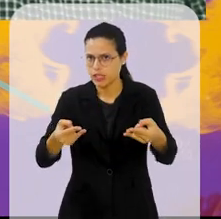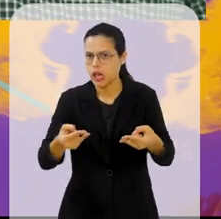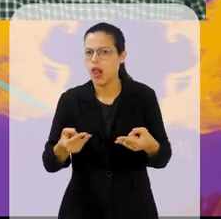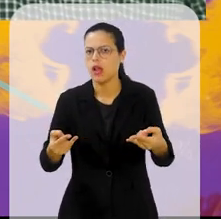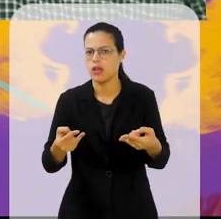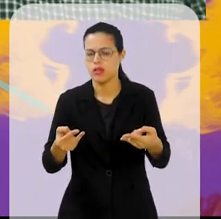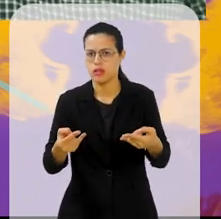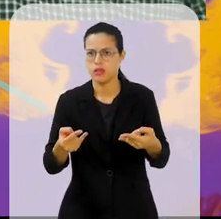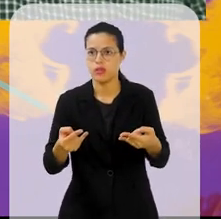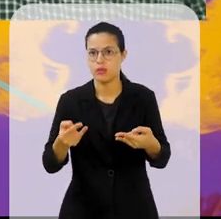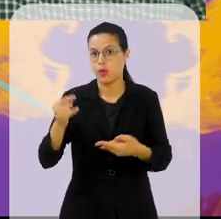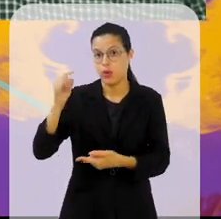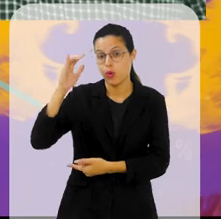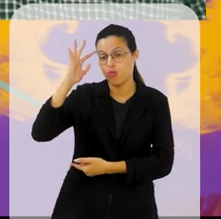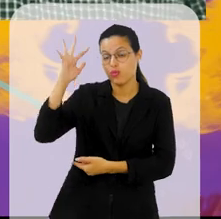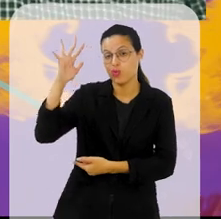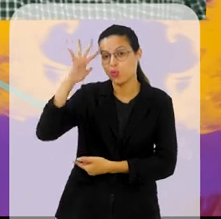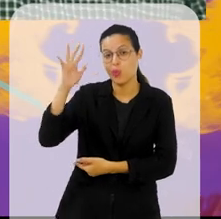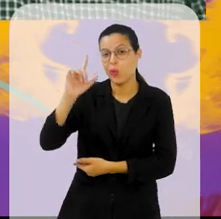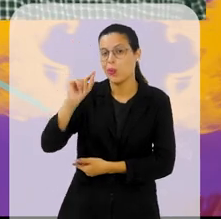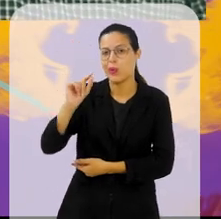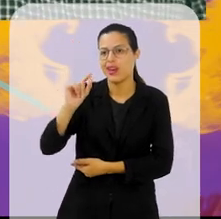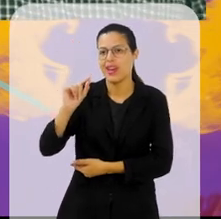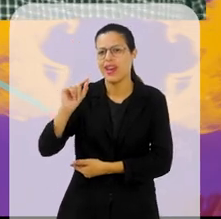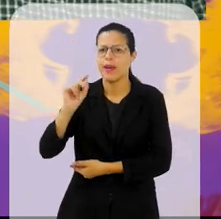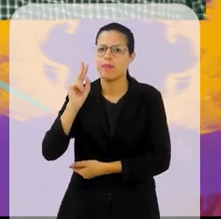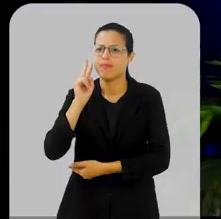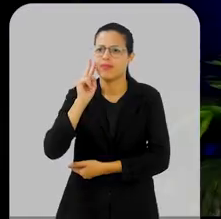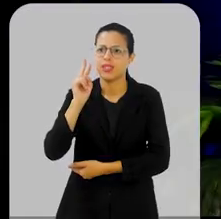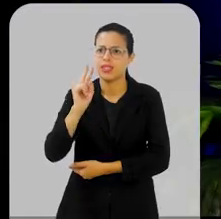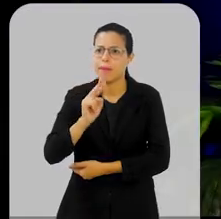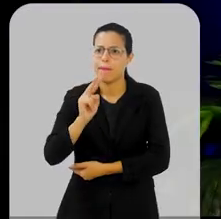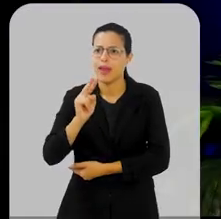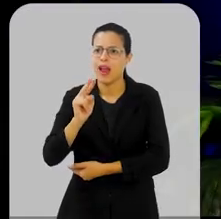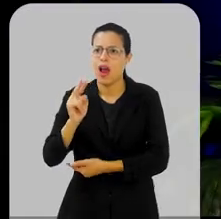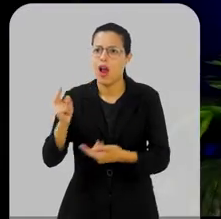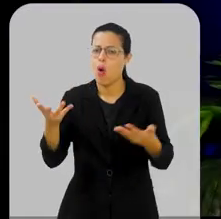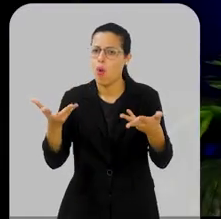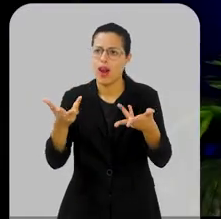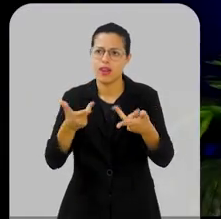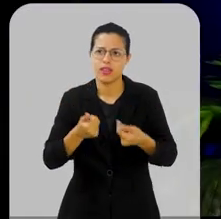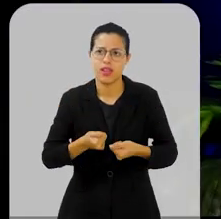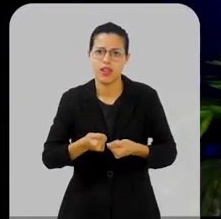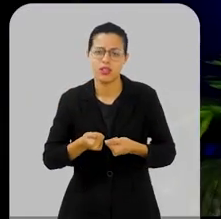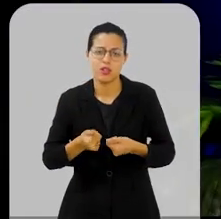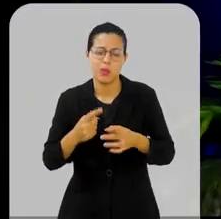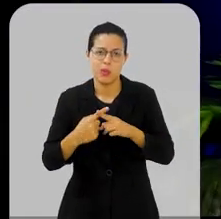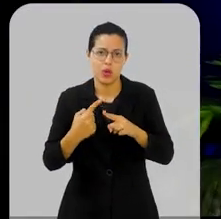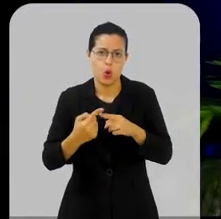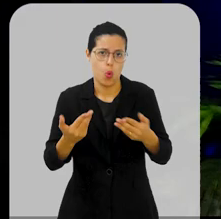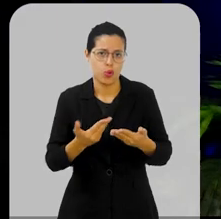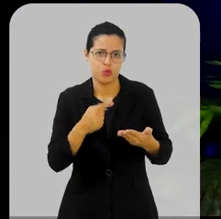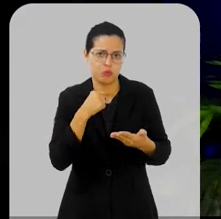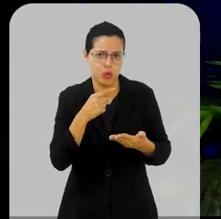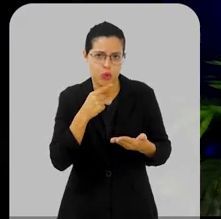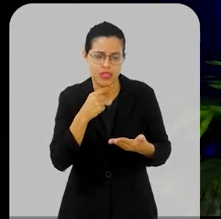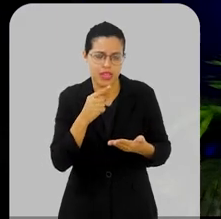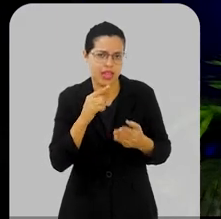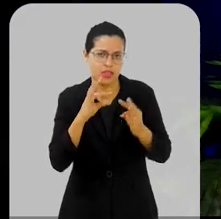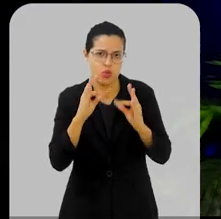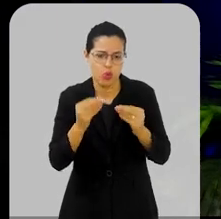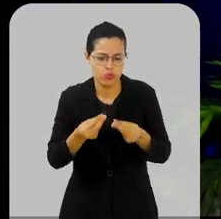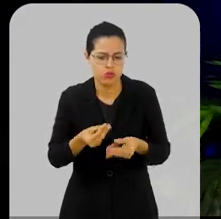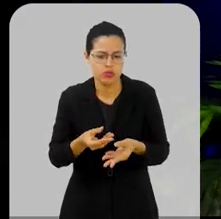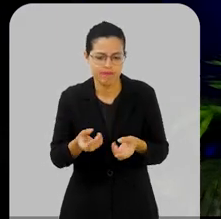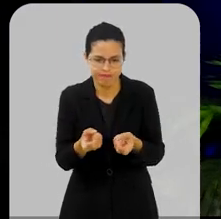à disposição. E o sonho de consumo é haver a paridade. Porque se hoje não cabe para todos, porque